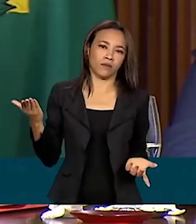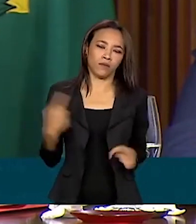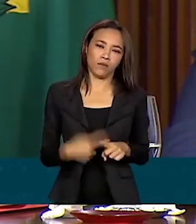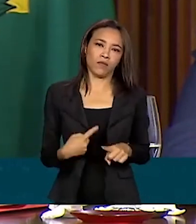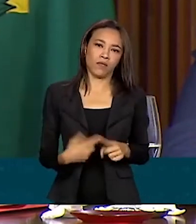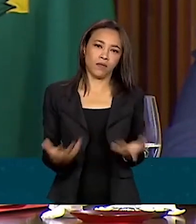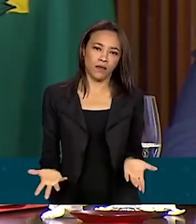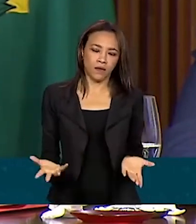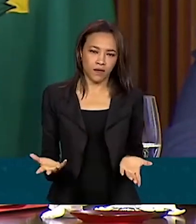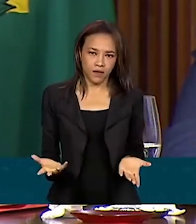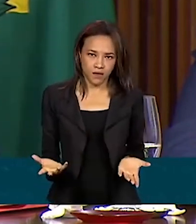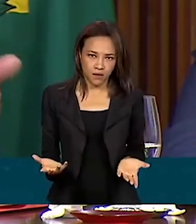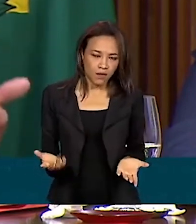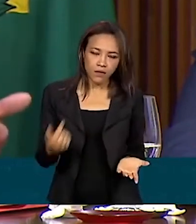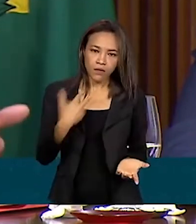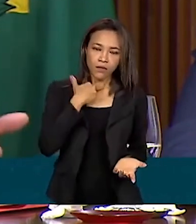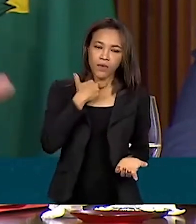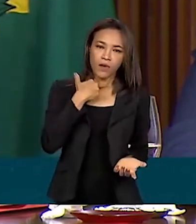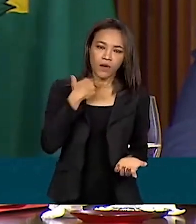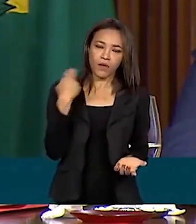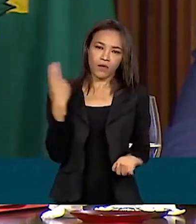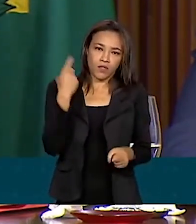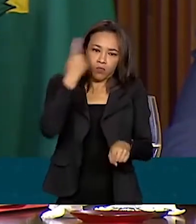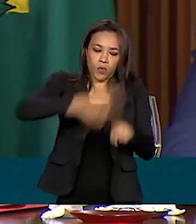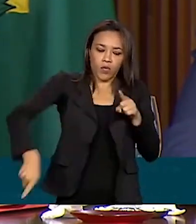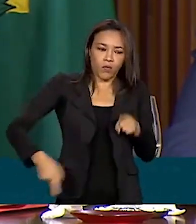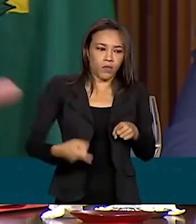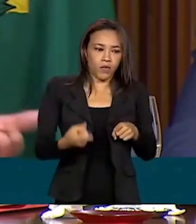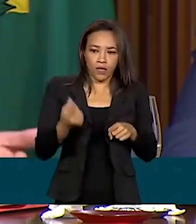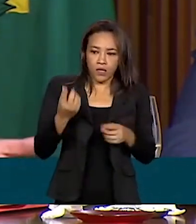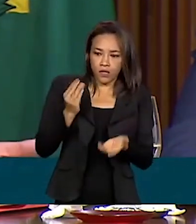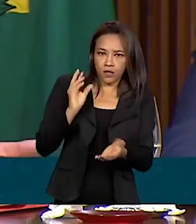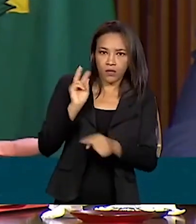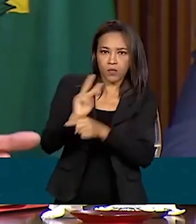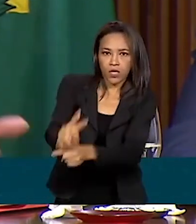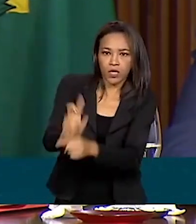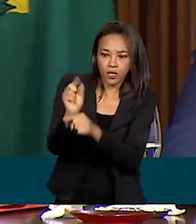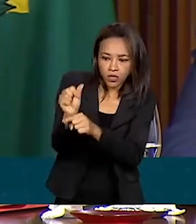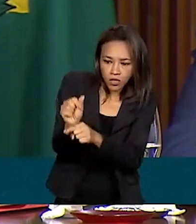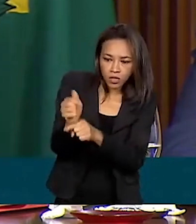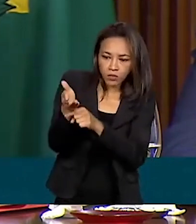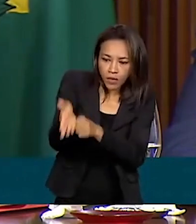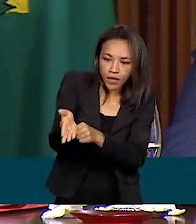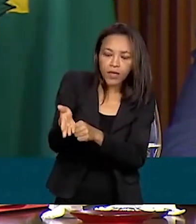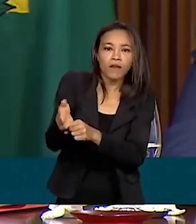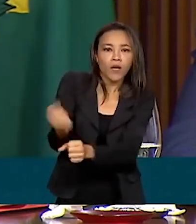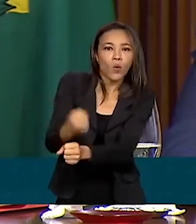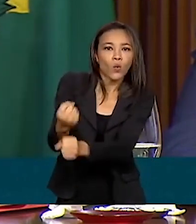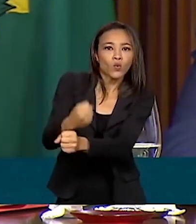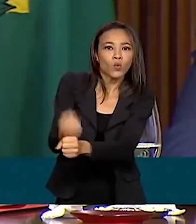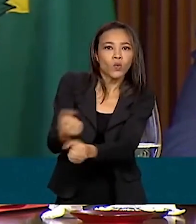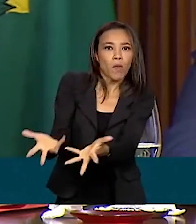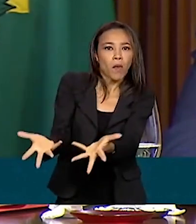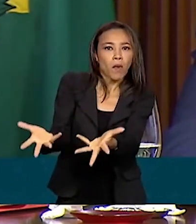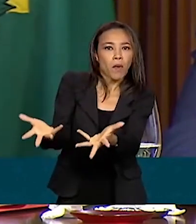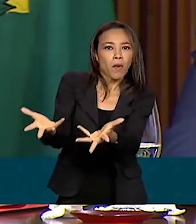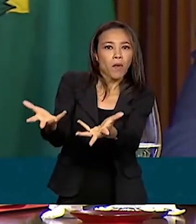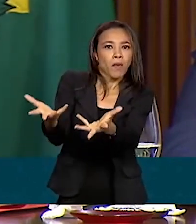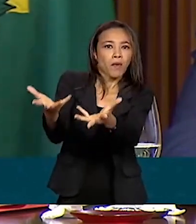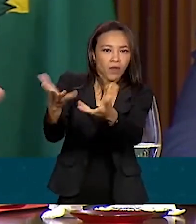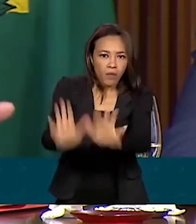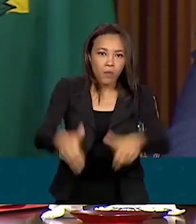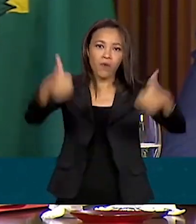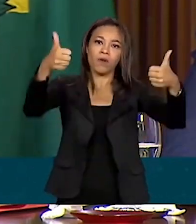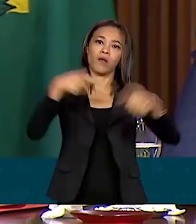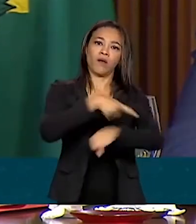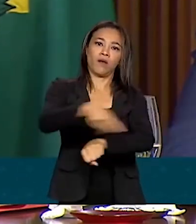Não, não pode ser proibido emprestar dinheiro para você construir um ativo que vai aumentar o patrimônio desse país,